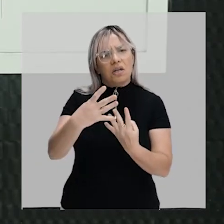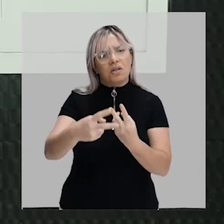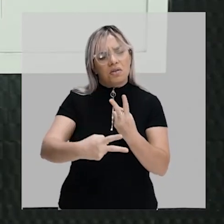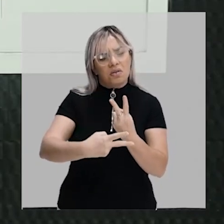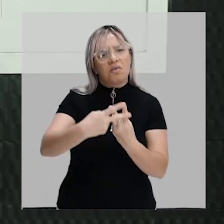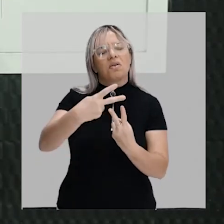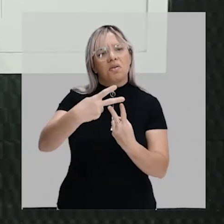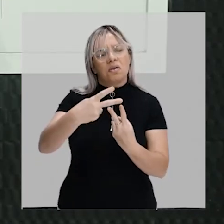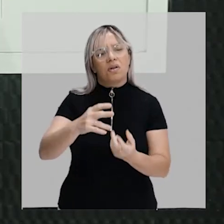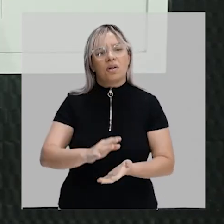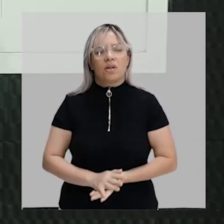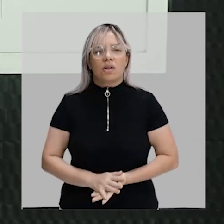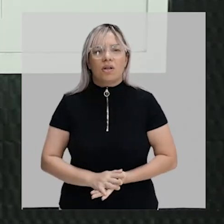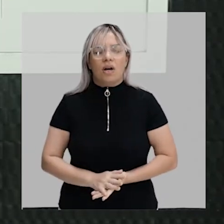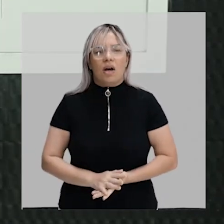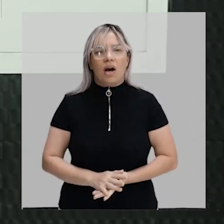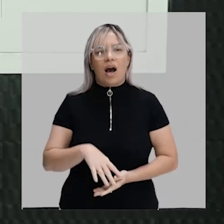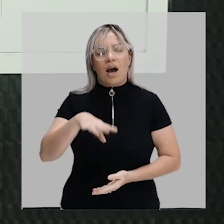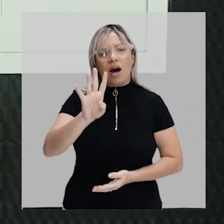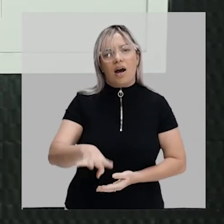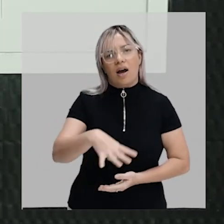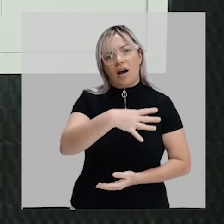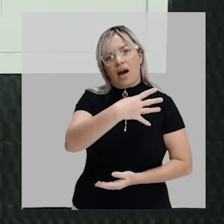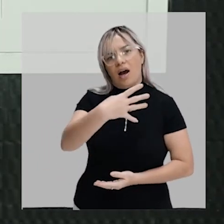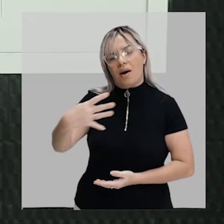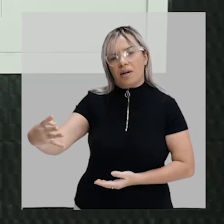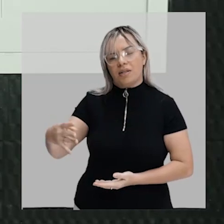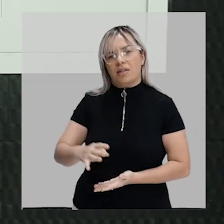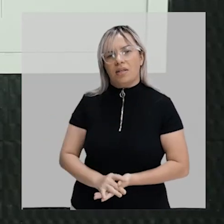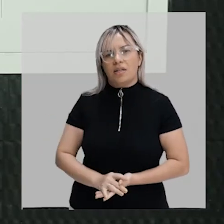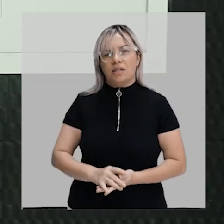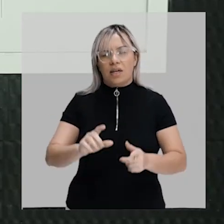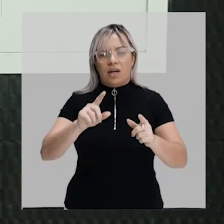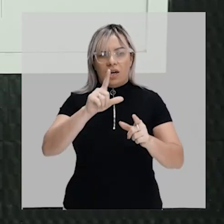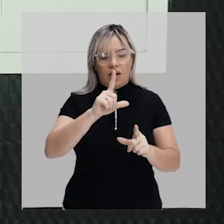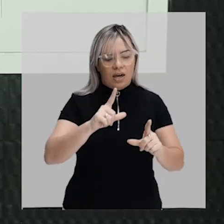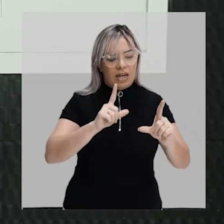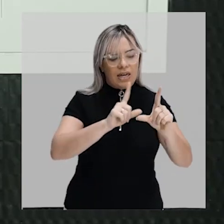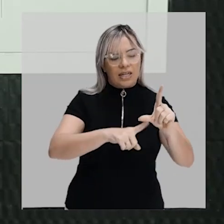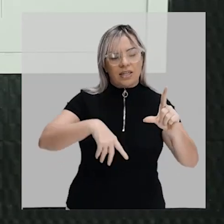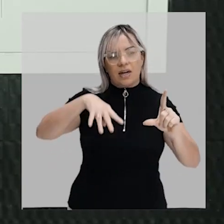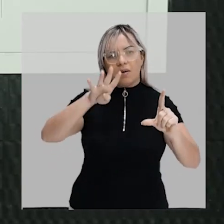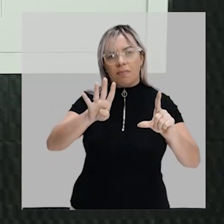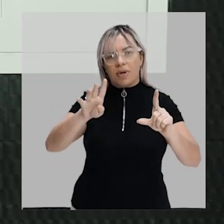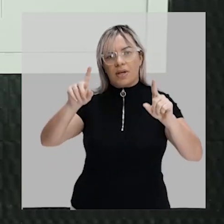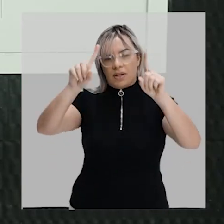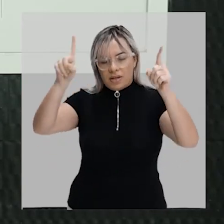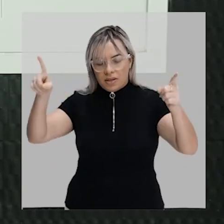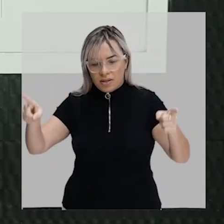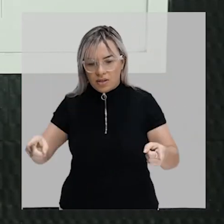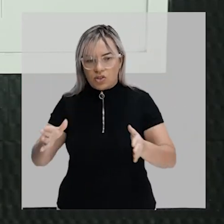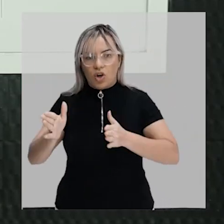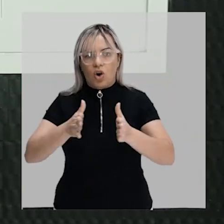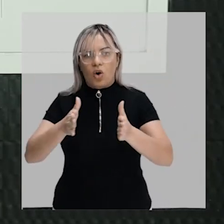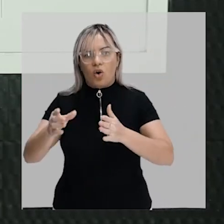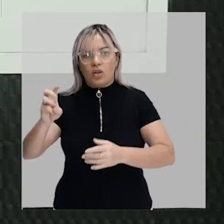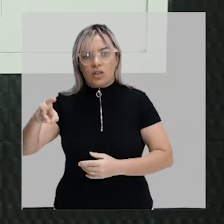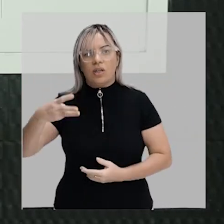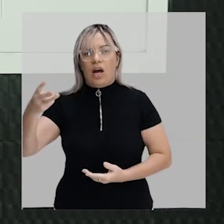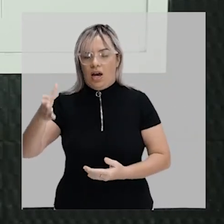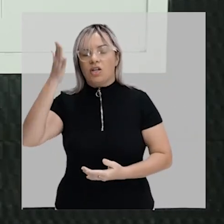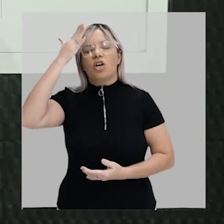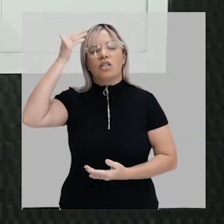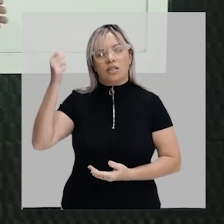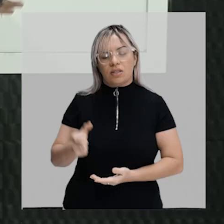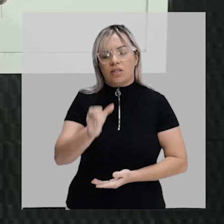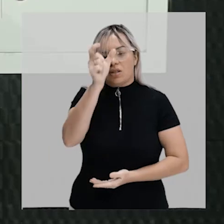a matriz B é uma matriz quadrada de ordem 3 A gente já sabe que uma matriz que tem três linhas e três colunas